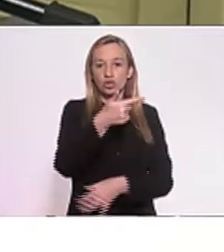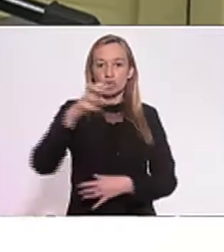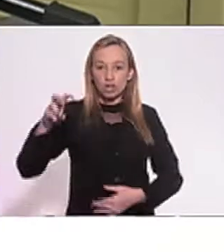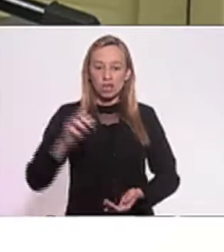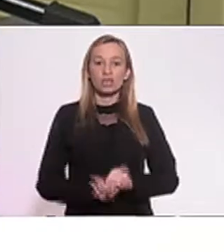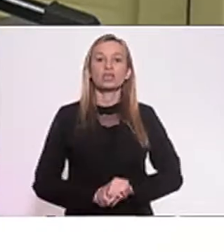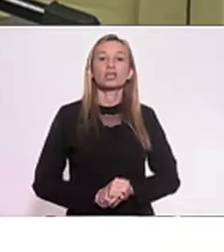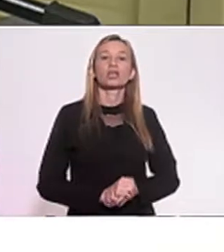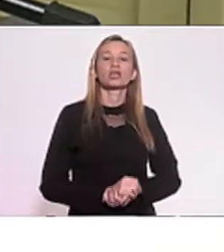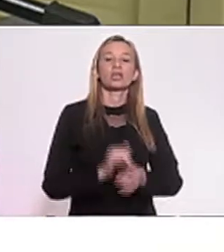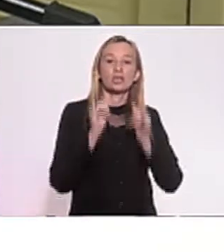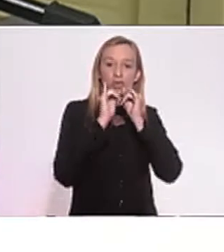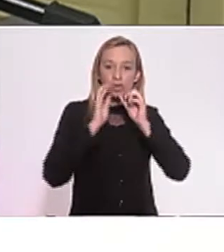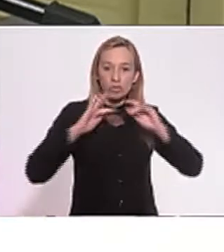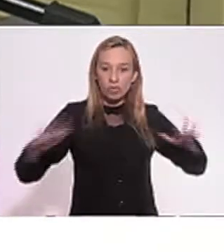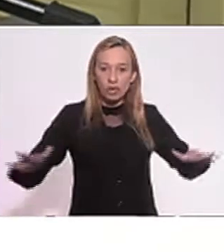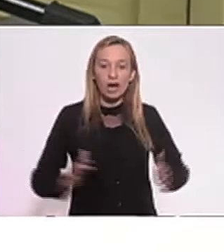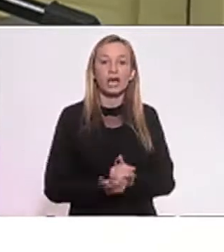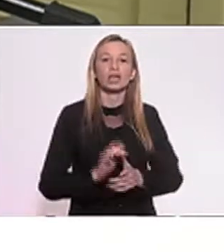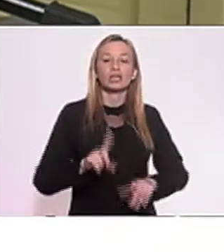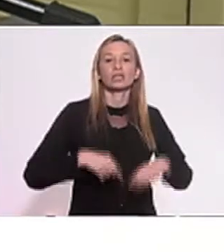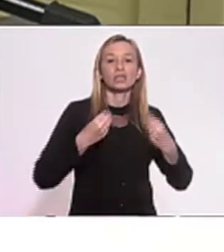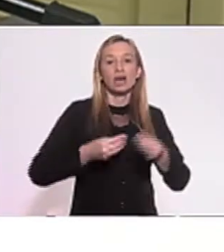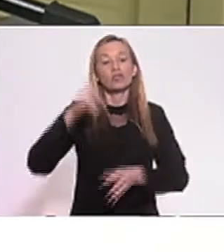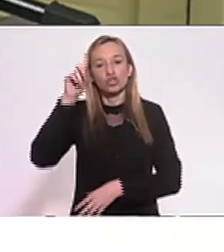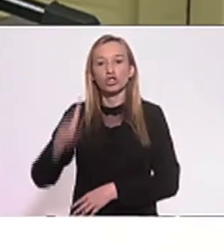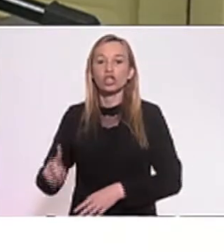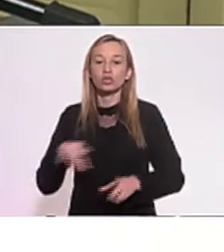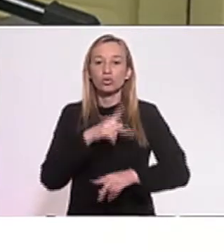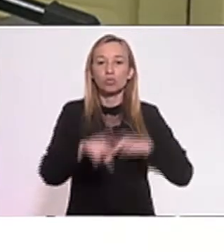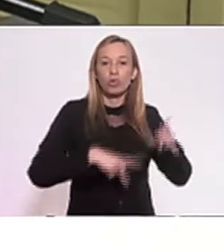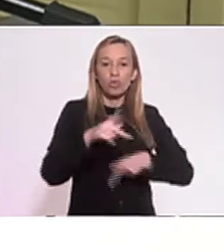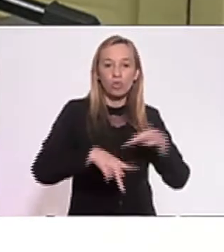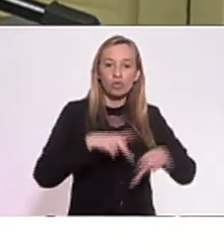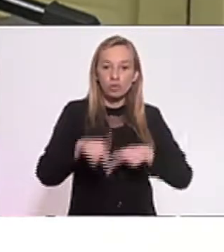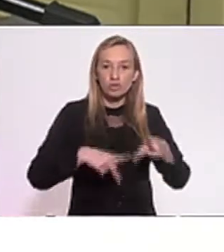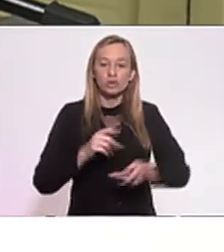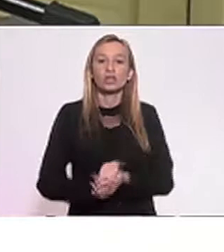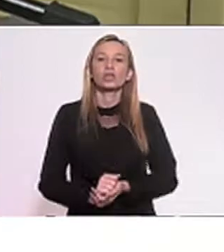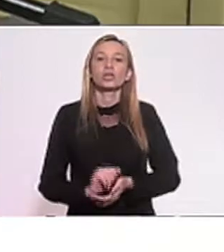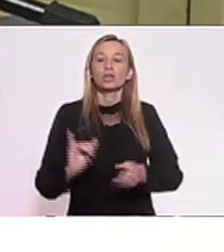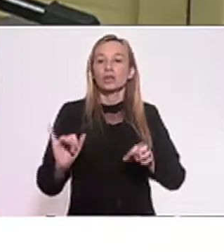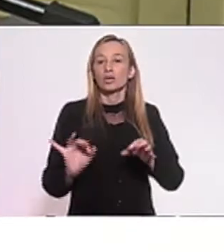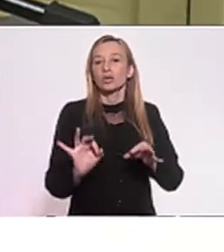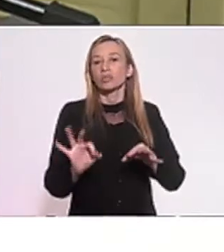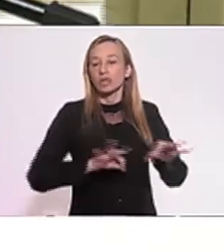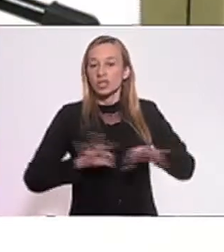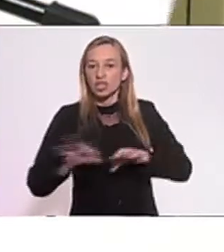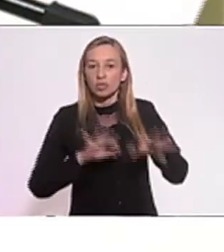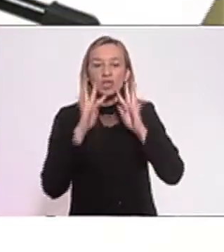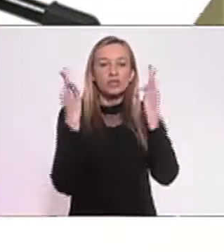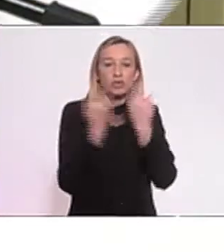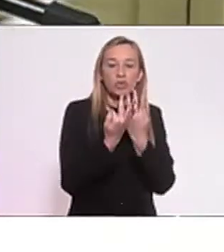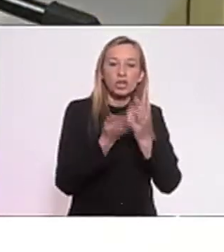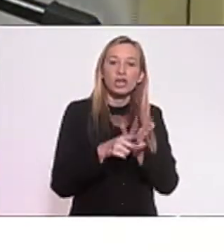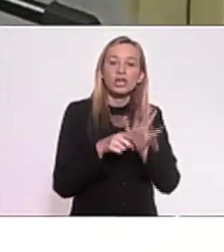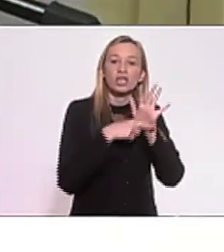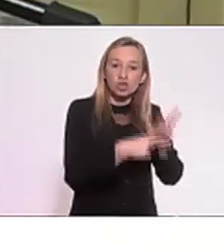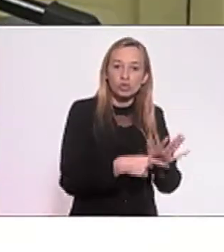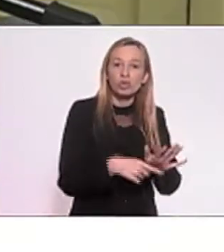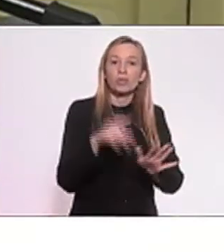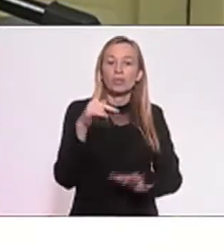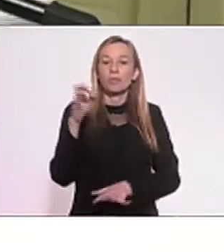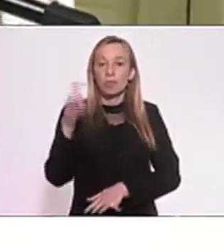Recomenda-se divulgar e garantir os direitos da população aos métodos de planejamento familiar e assistência pré-natal.